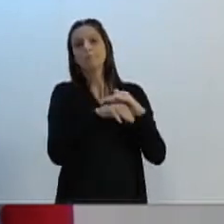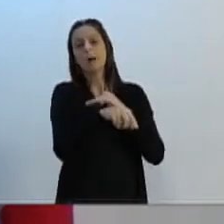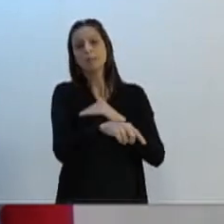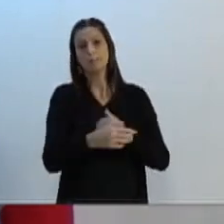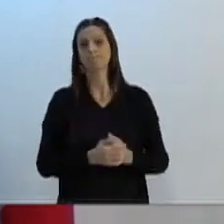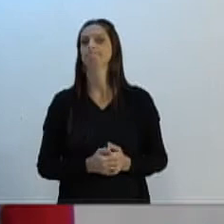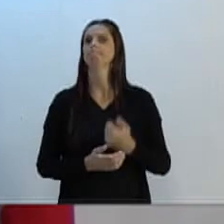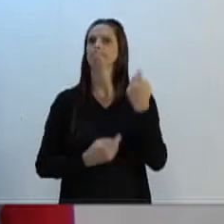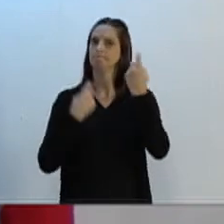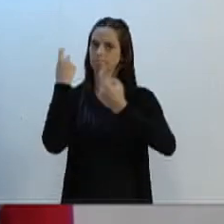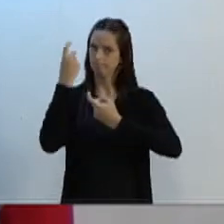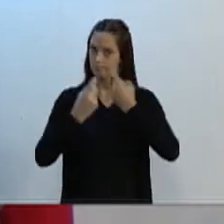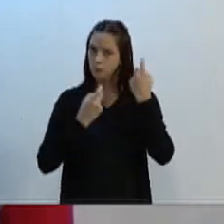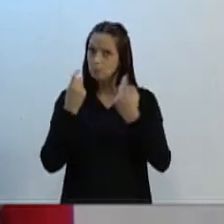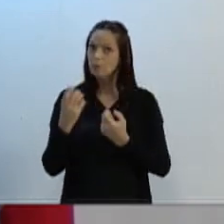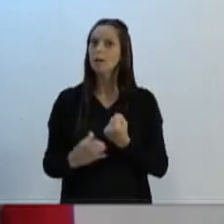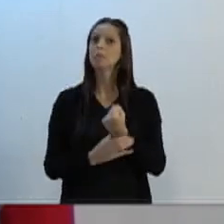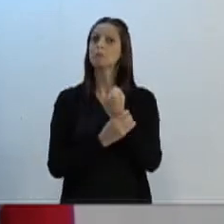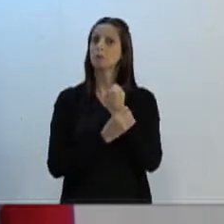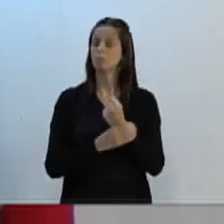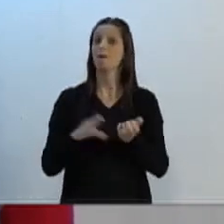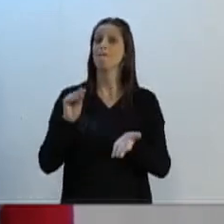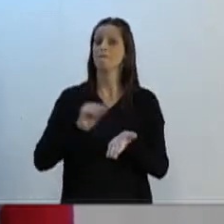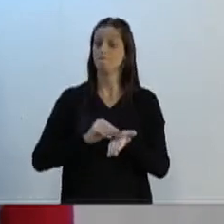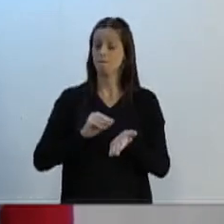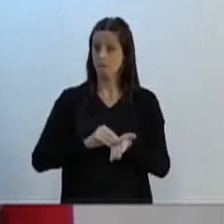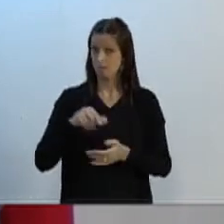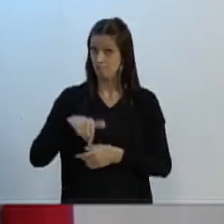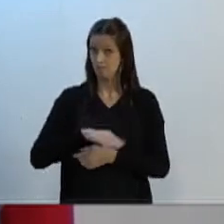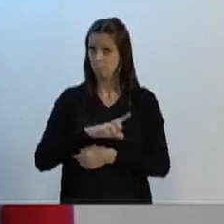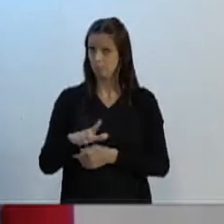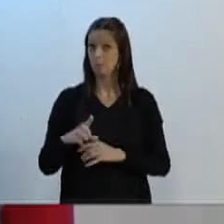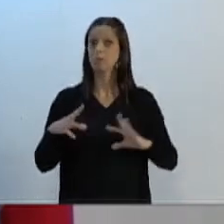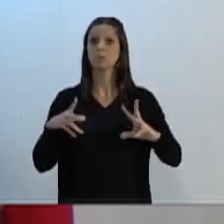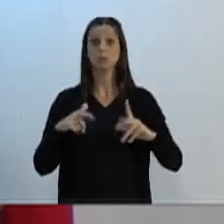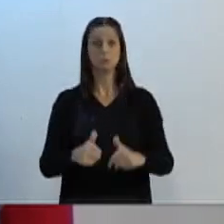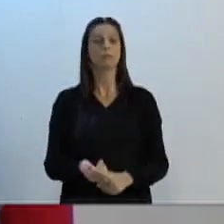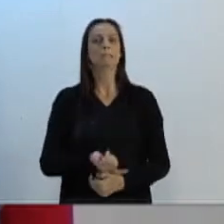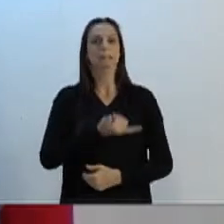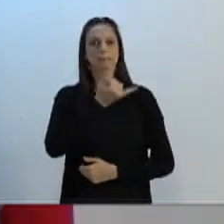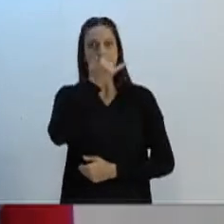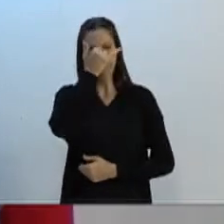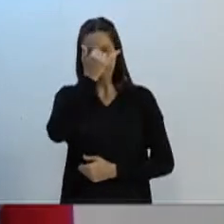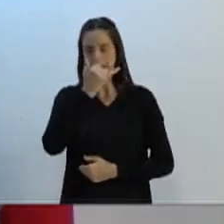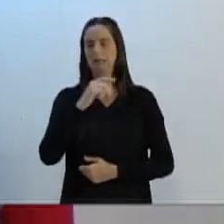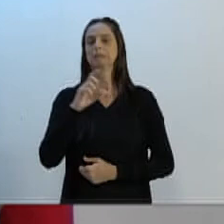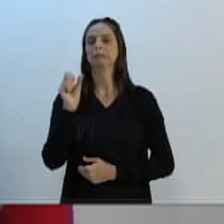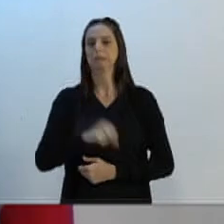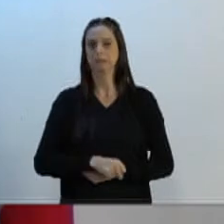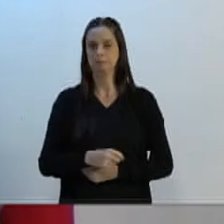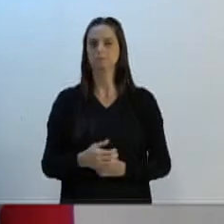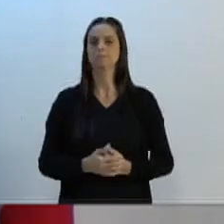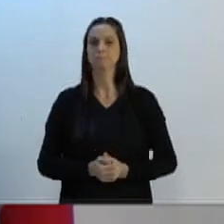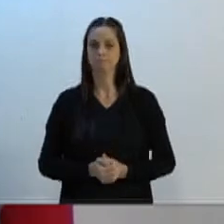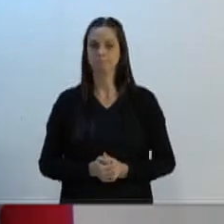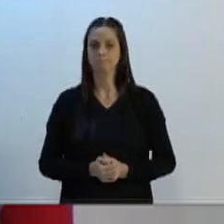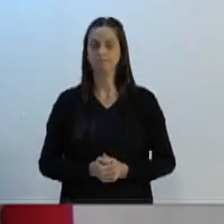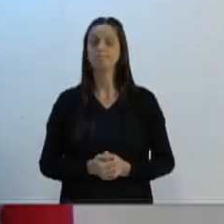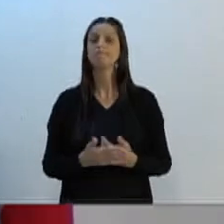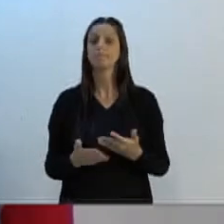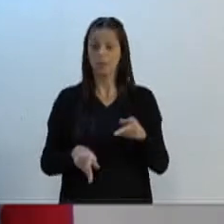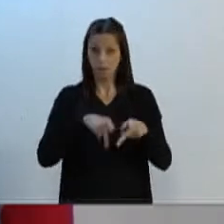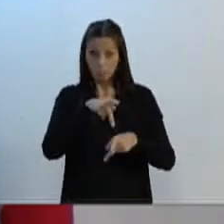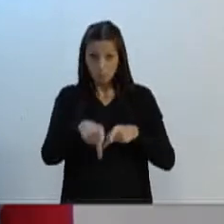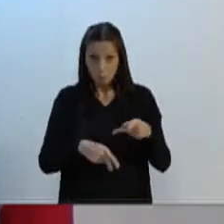questão de segurança. Atinge a toda a nossa população. Volto a lembrar, como é que a nossa população vai ter a